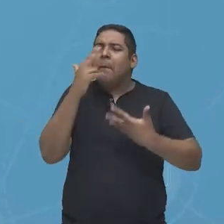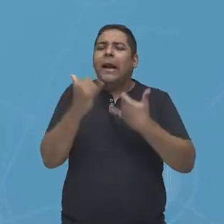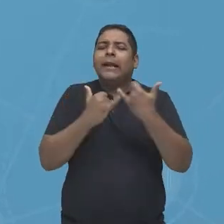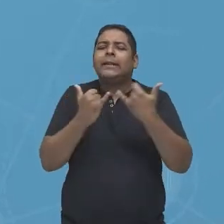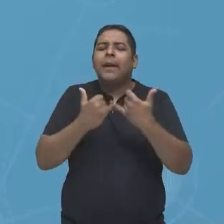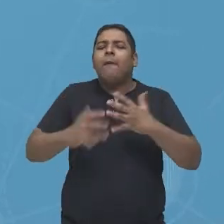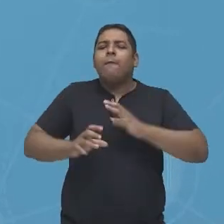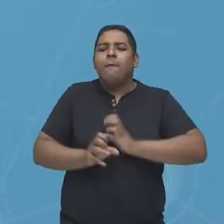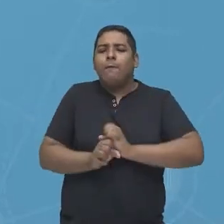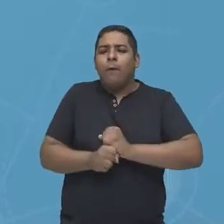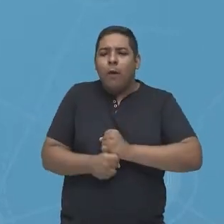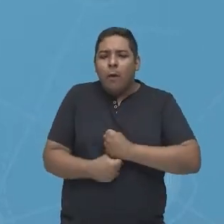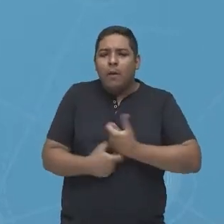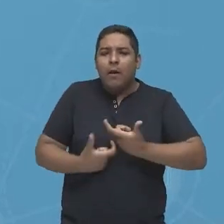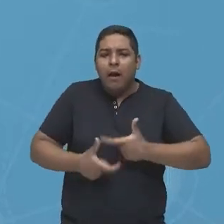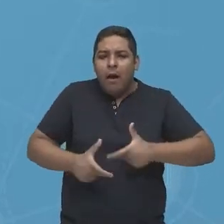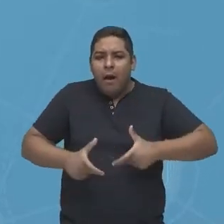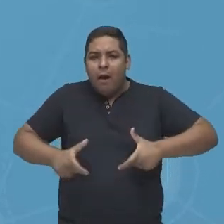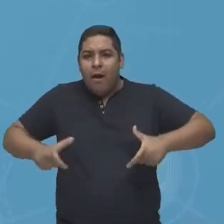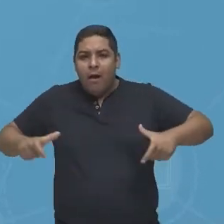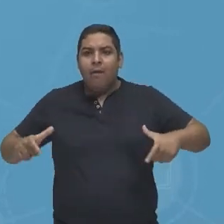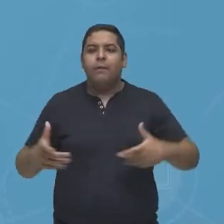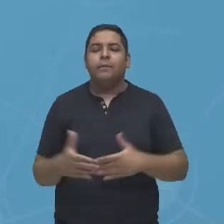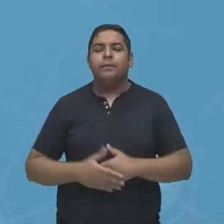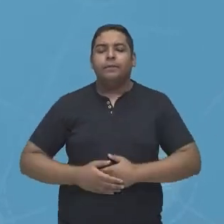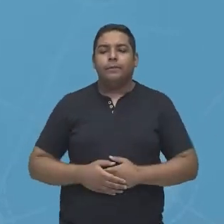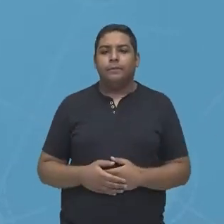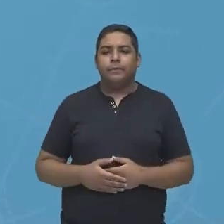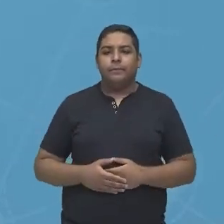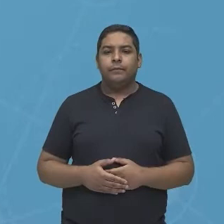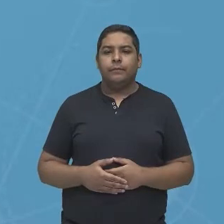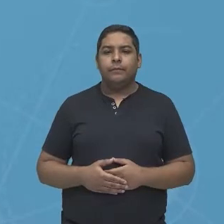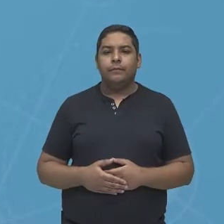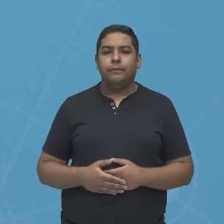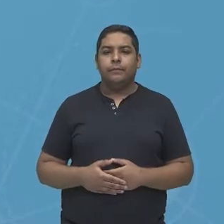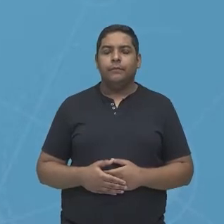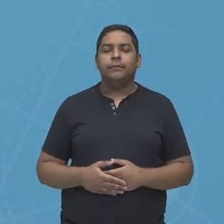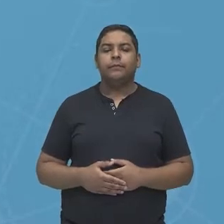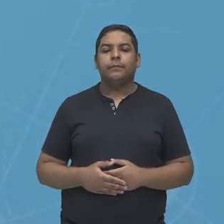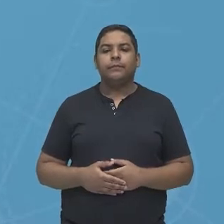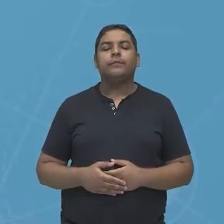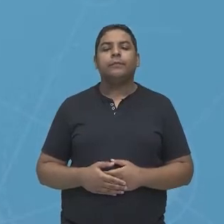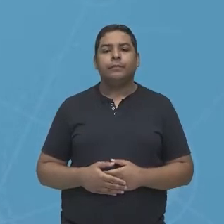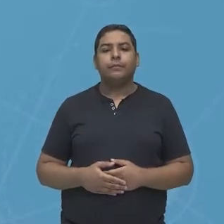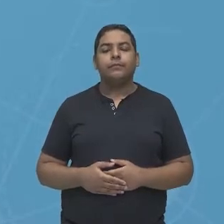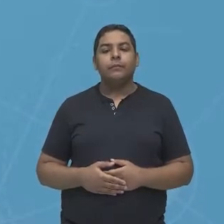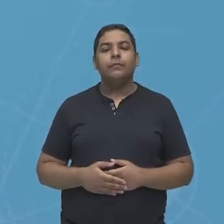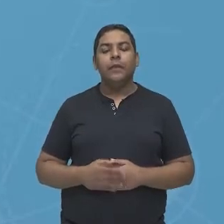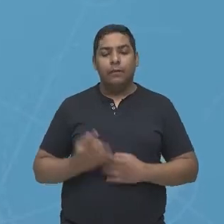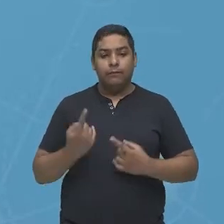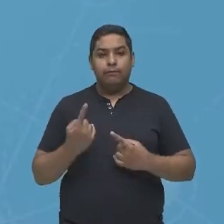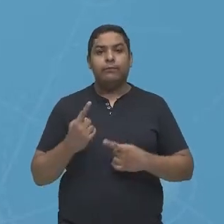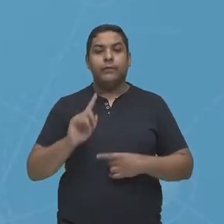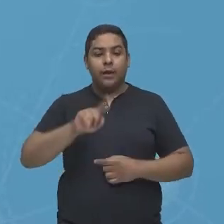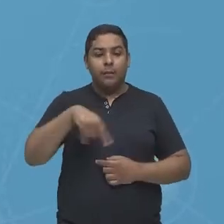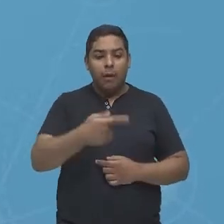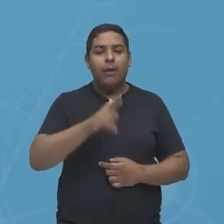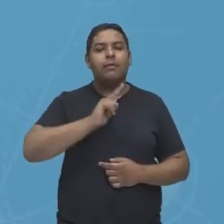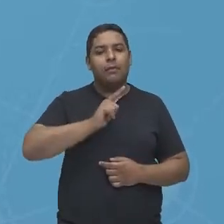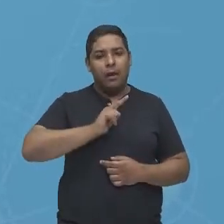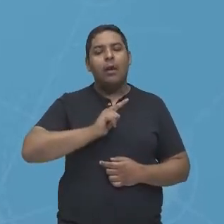Então, isso vai acontecer. Por que é importante que vocês lembrem disso? Porque é isso que vai causar os regimes